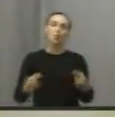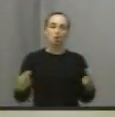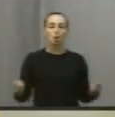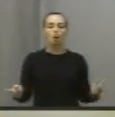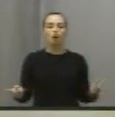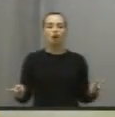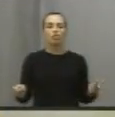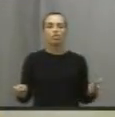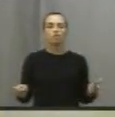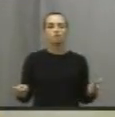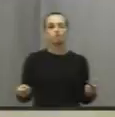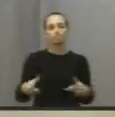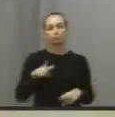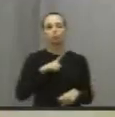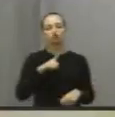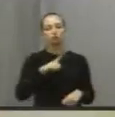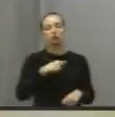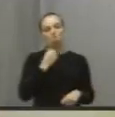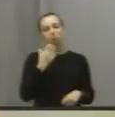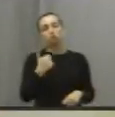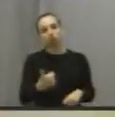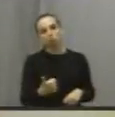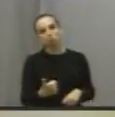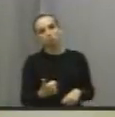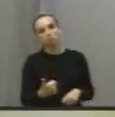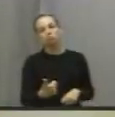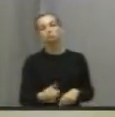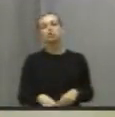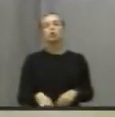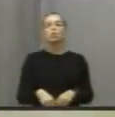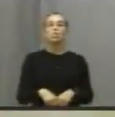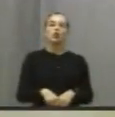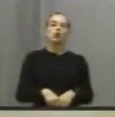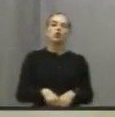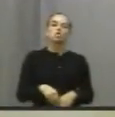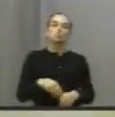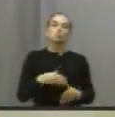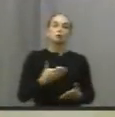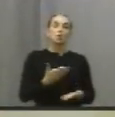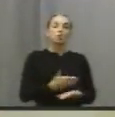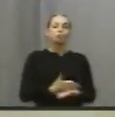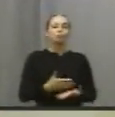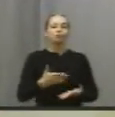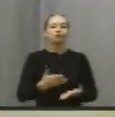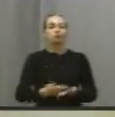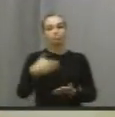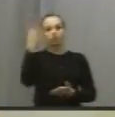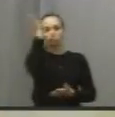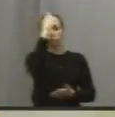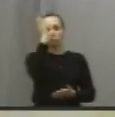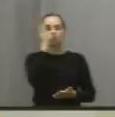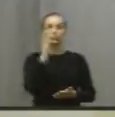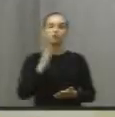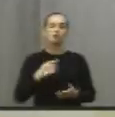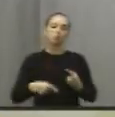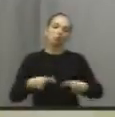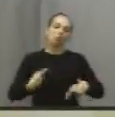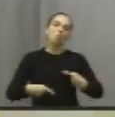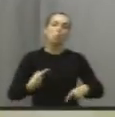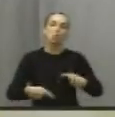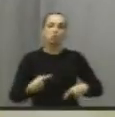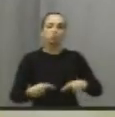dúvida, positivas, principalmente com essa iniciativa do Brasil em fazer a discussão de um